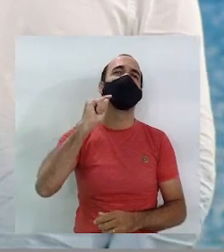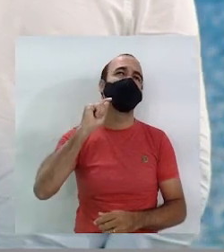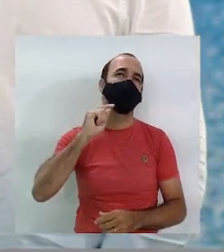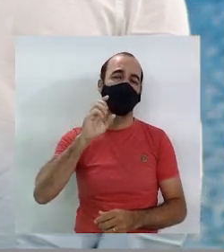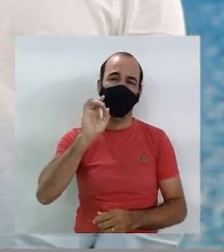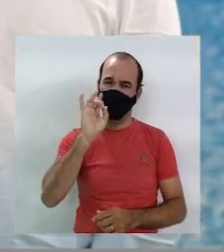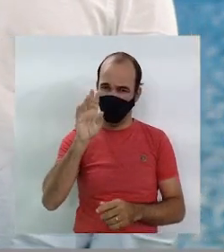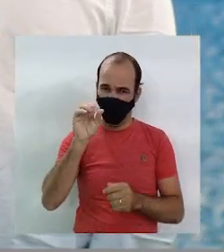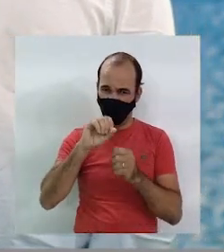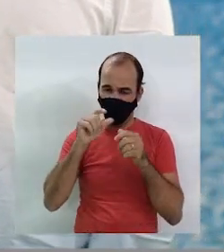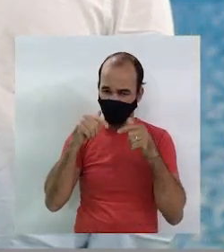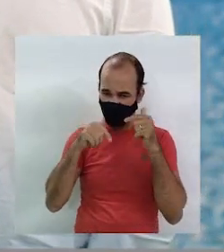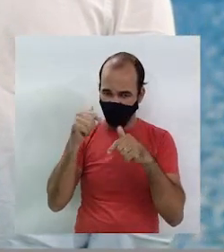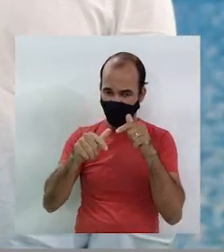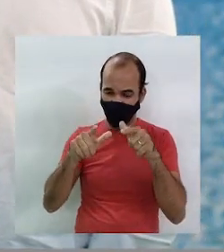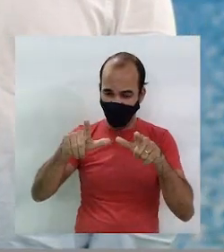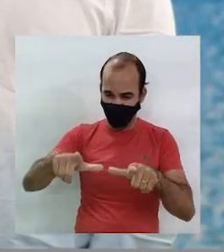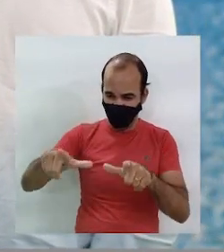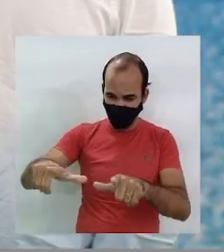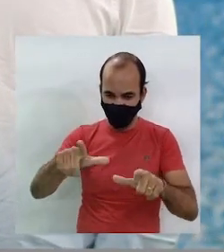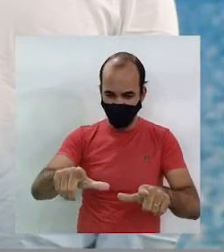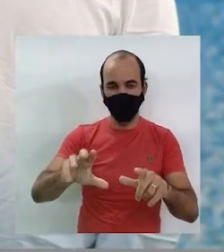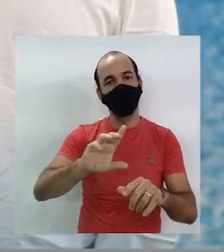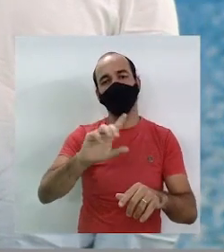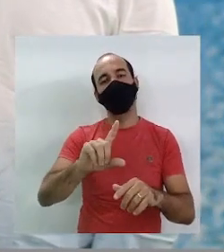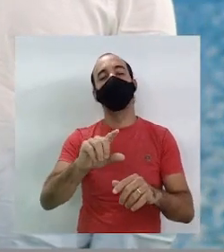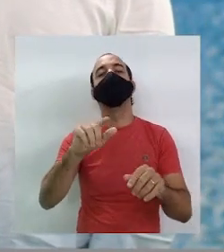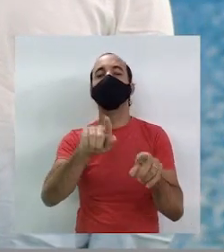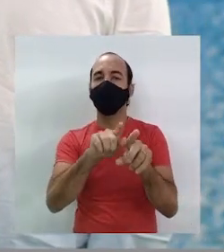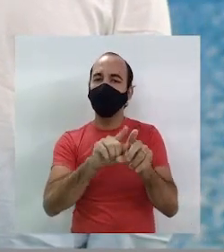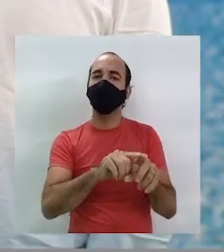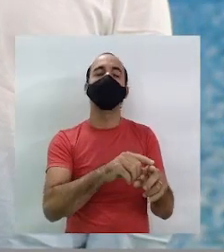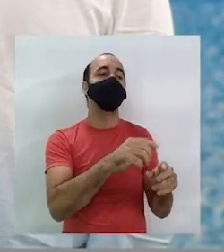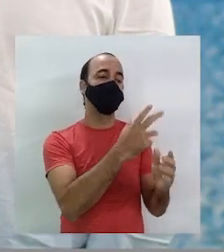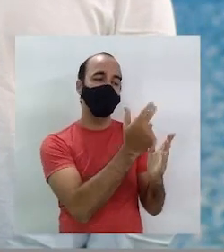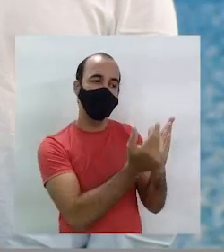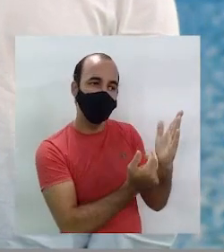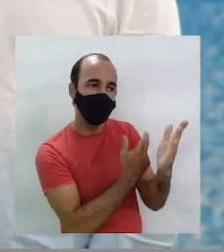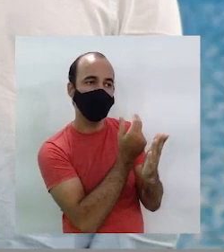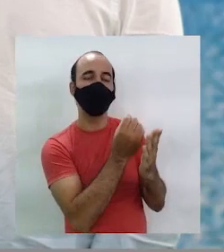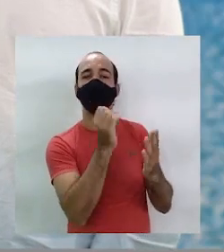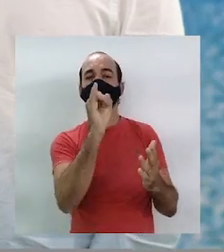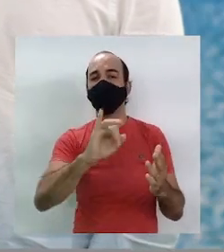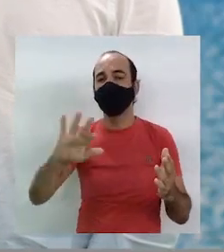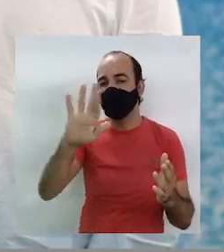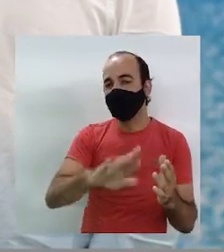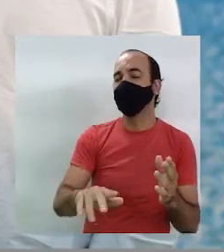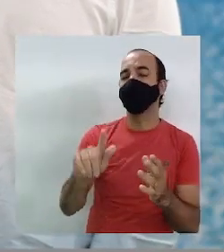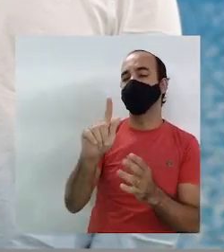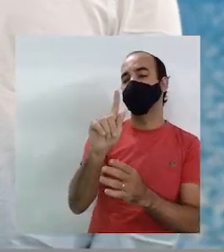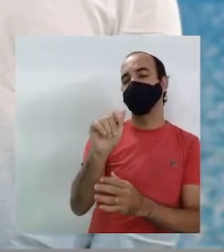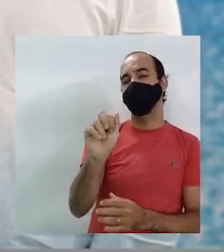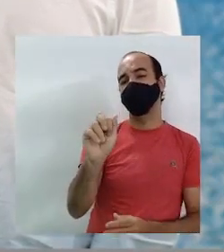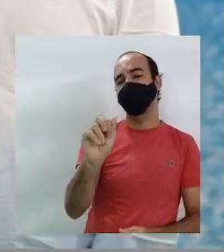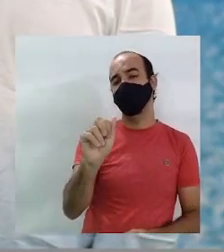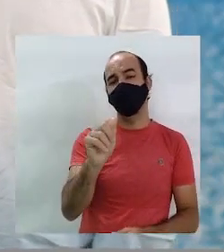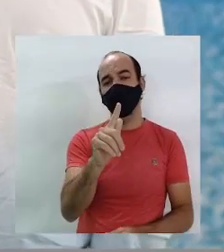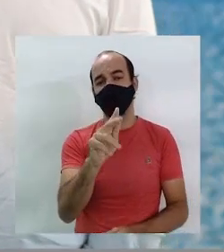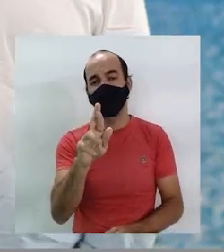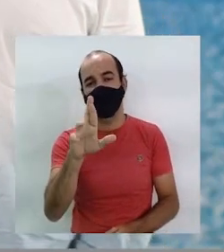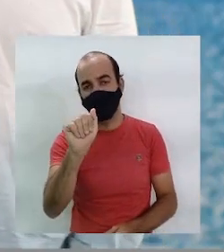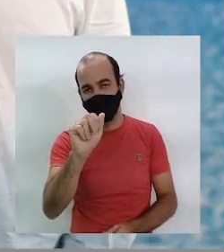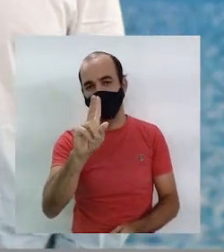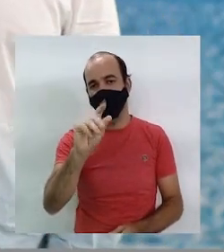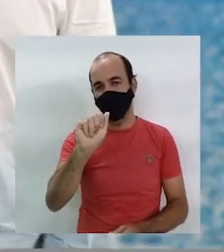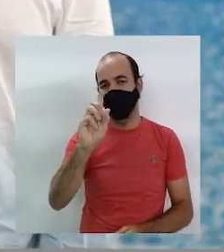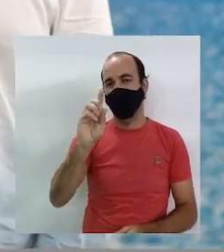ceramista, aí o senhor traz justamente desenhista, né? Tapeceiro, né? Ilustrador, gravador, outros pontos. Olha aí, estudante,